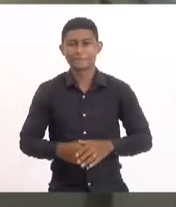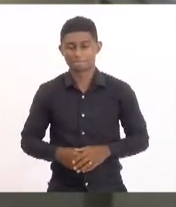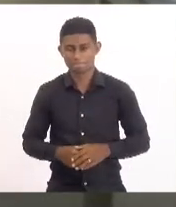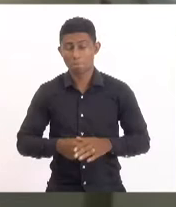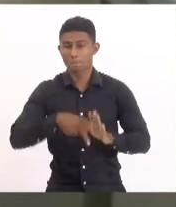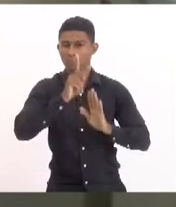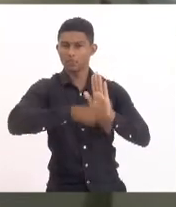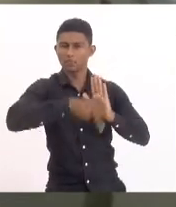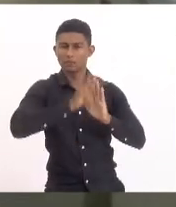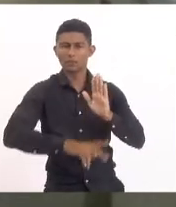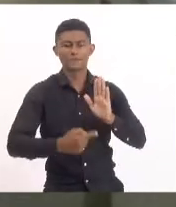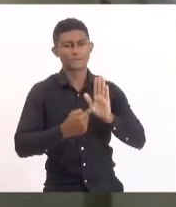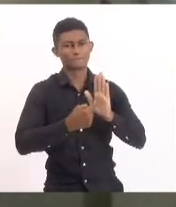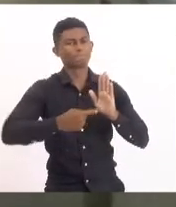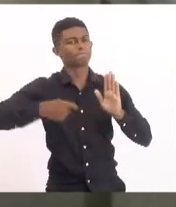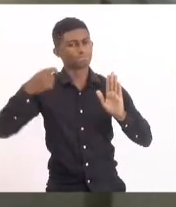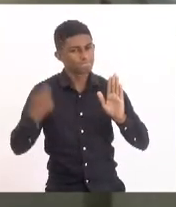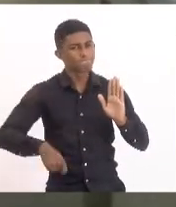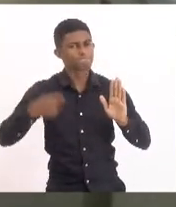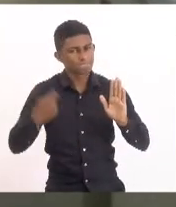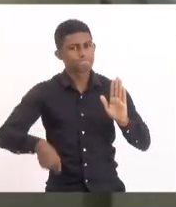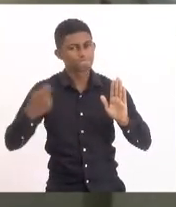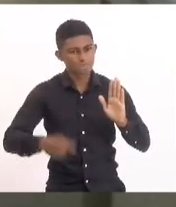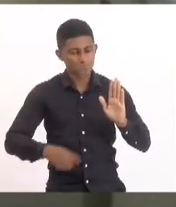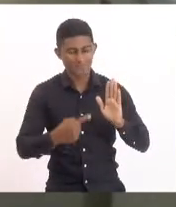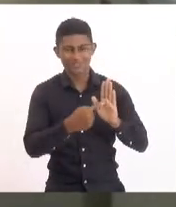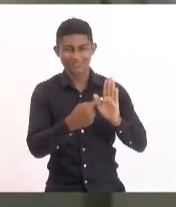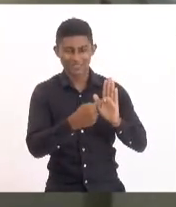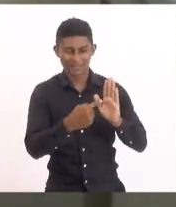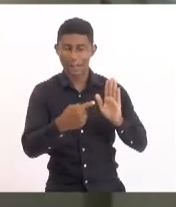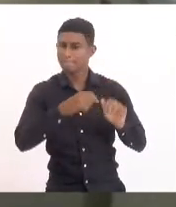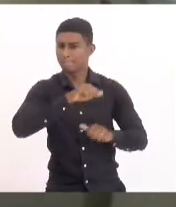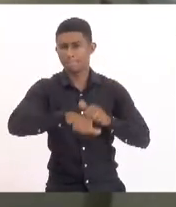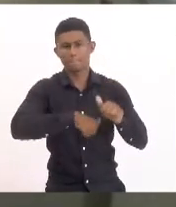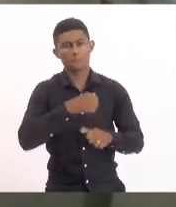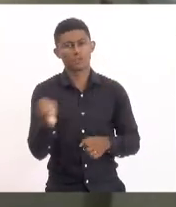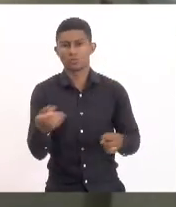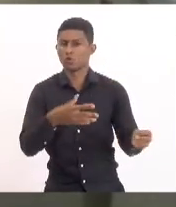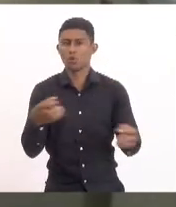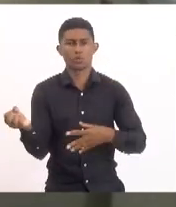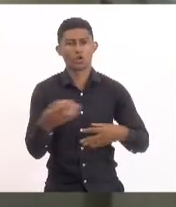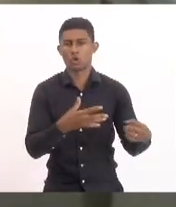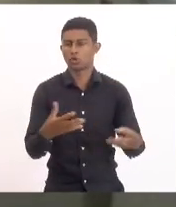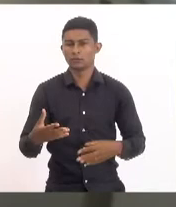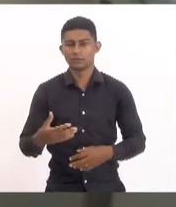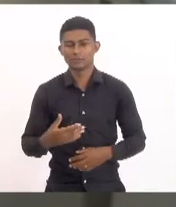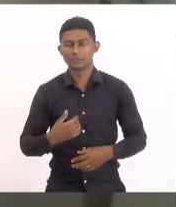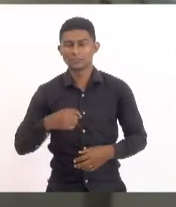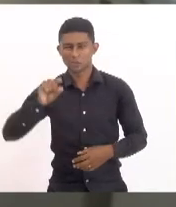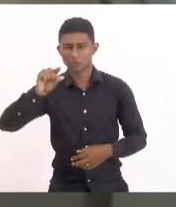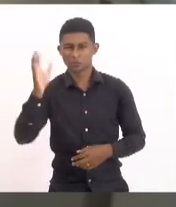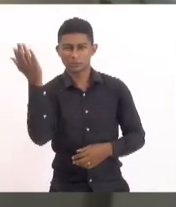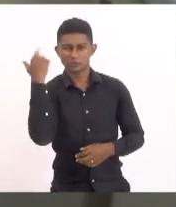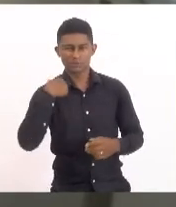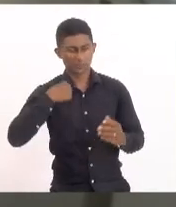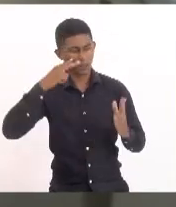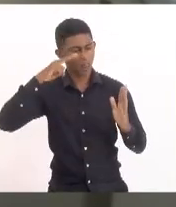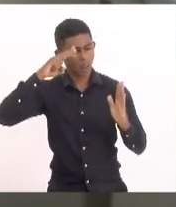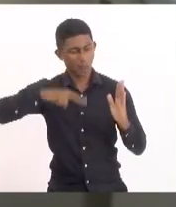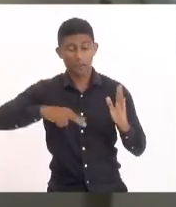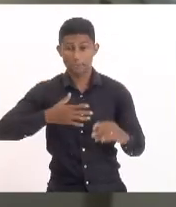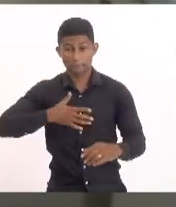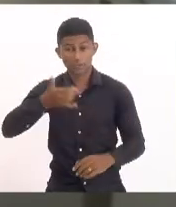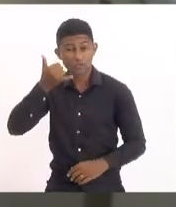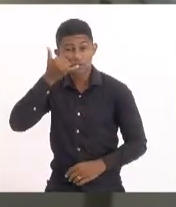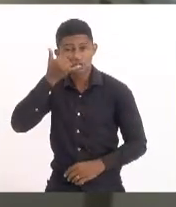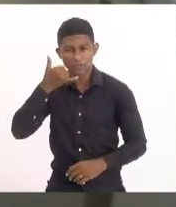precisa de muitas atualizações. Eu acabei de ver, senhor presidente, estou entrando aqui no meu celular,